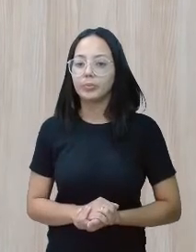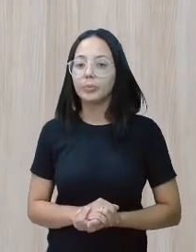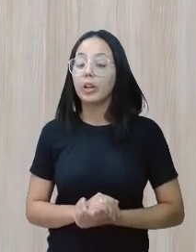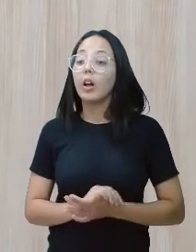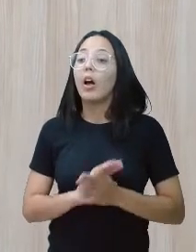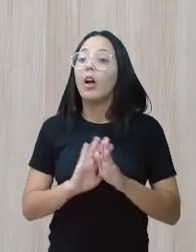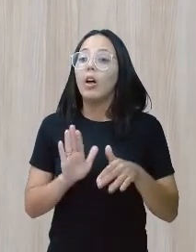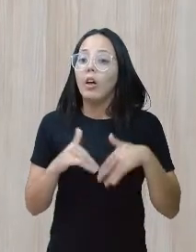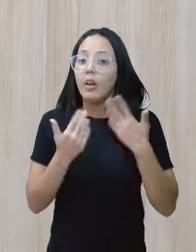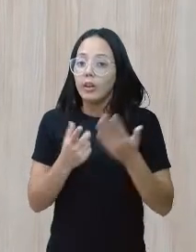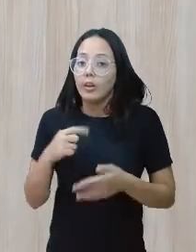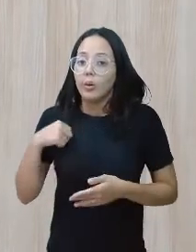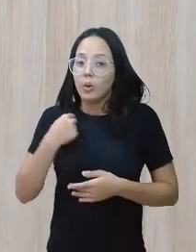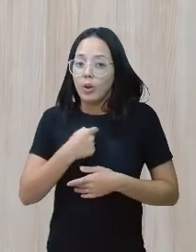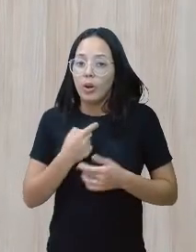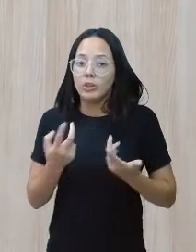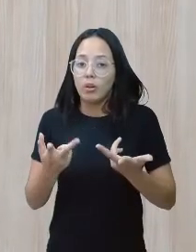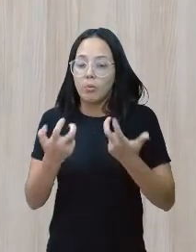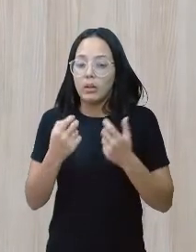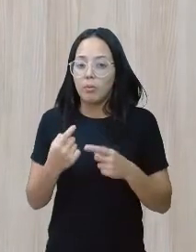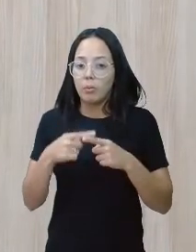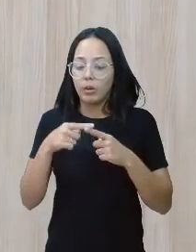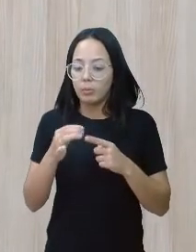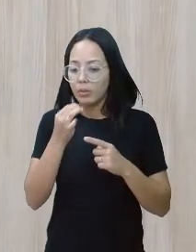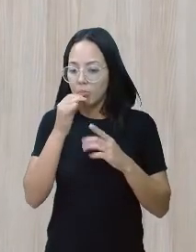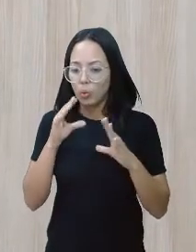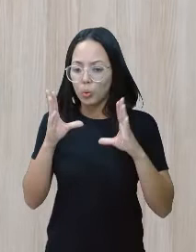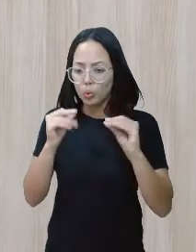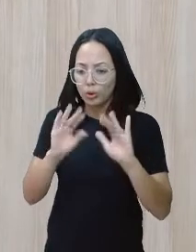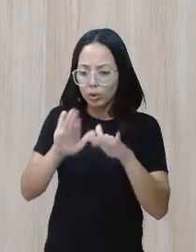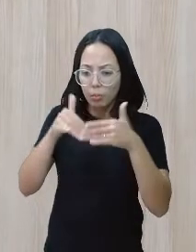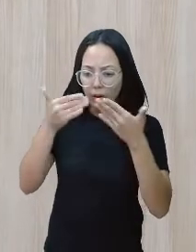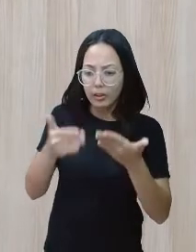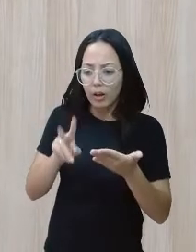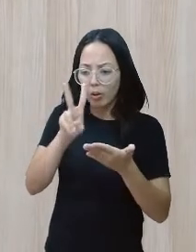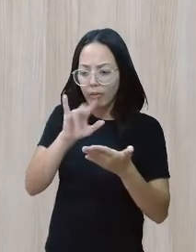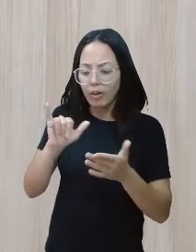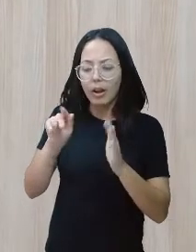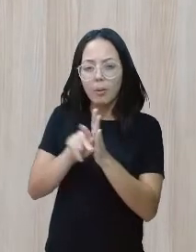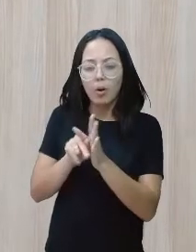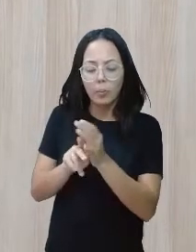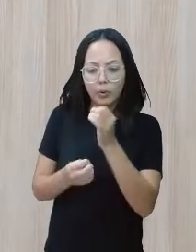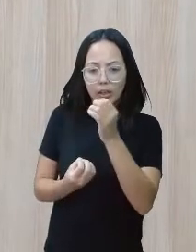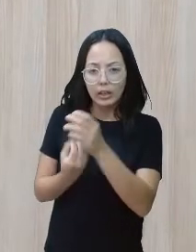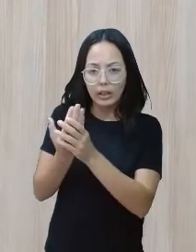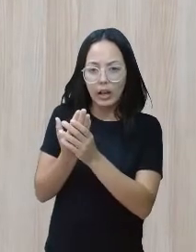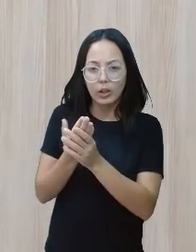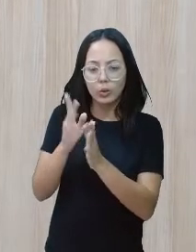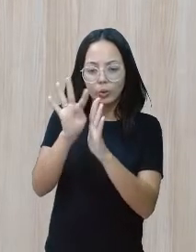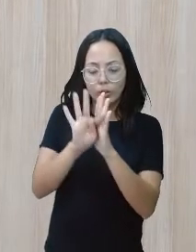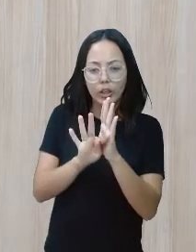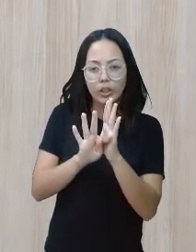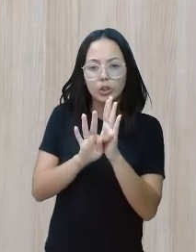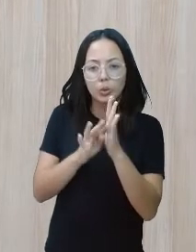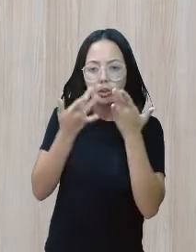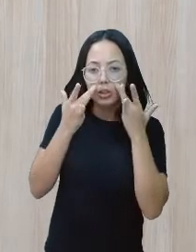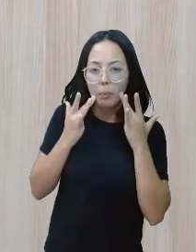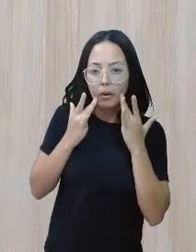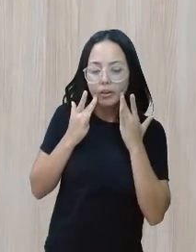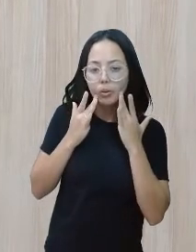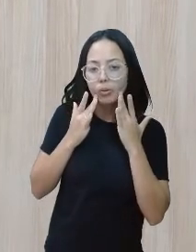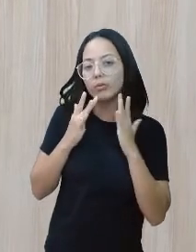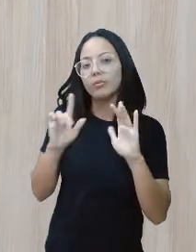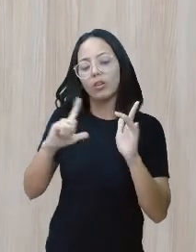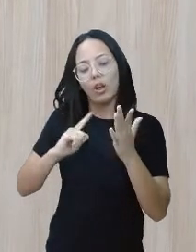gente percebe que nem todo espetáculo teatral vai ser originado de um texto dramático, né?